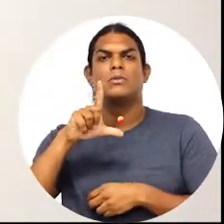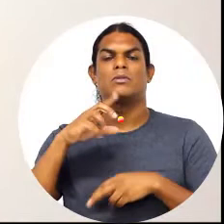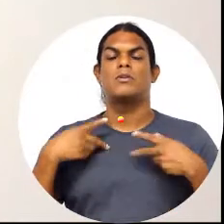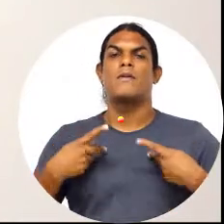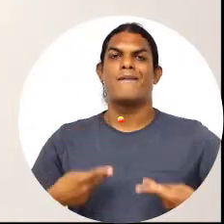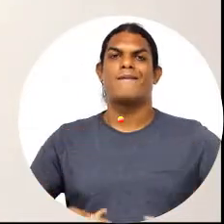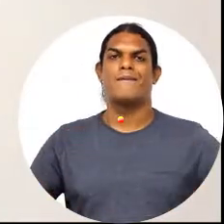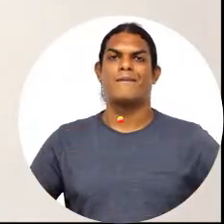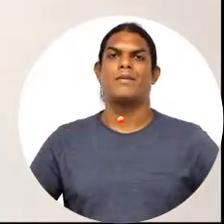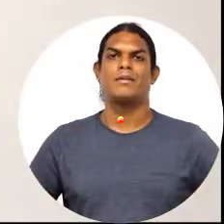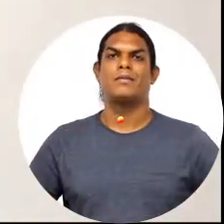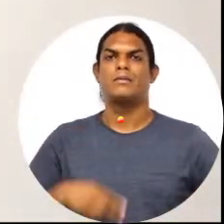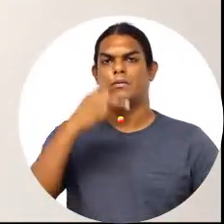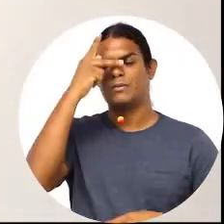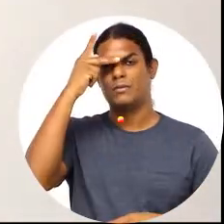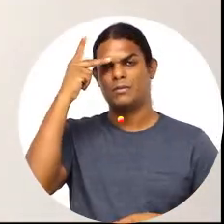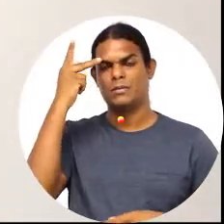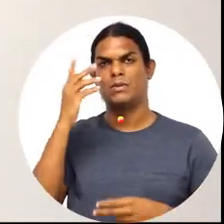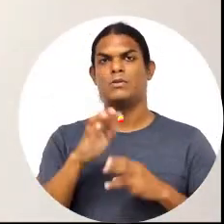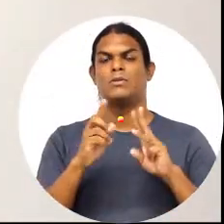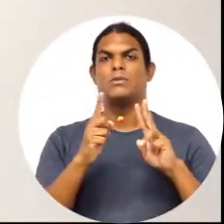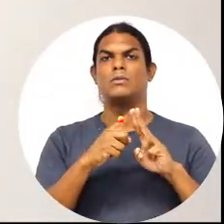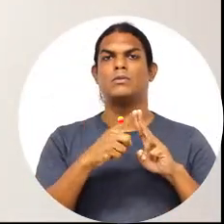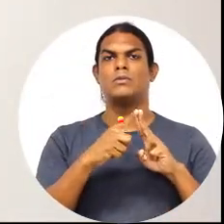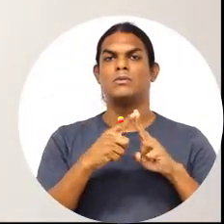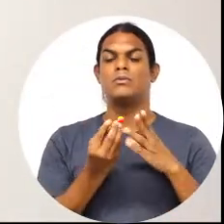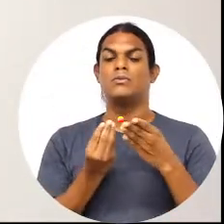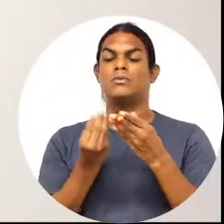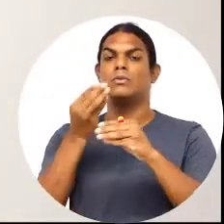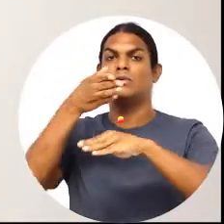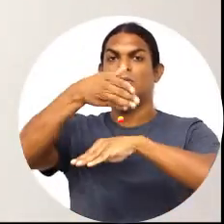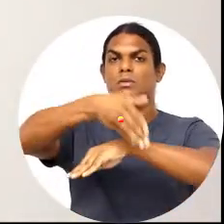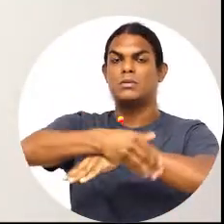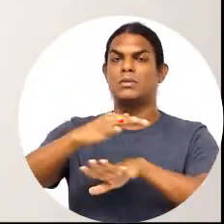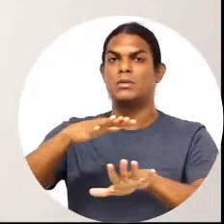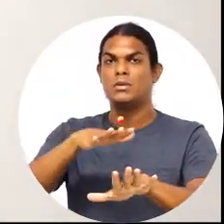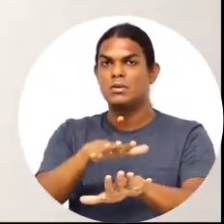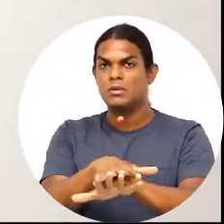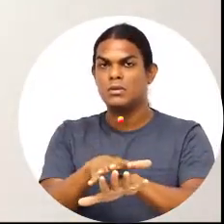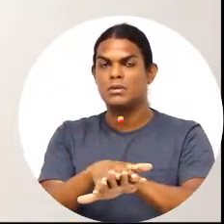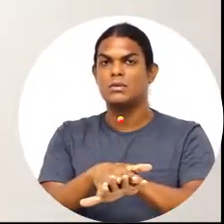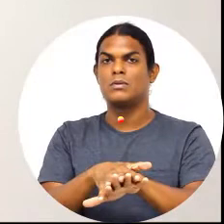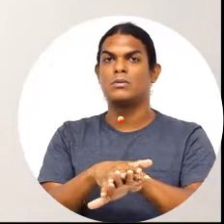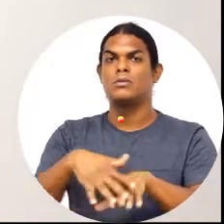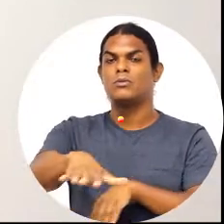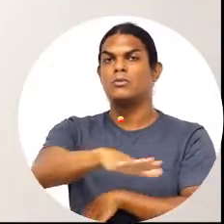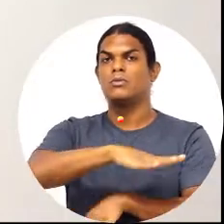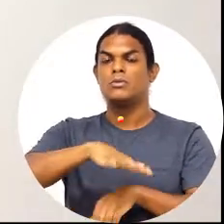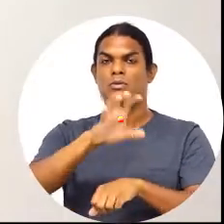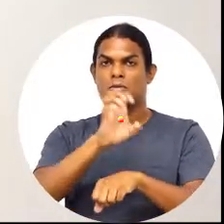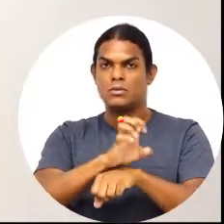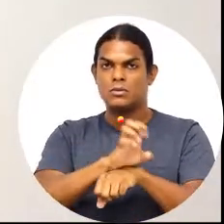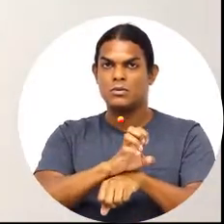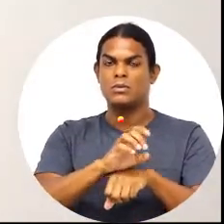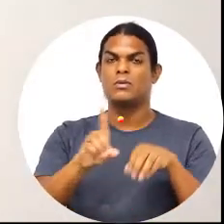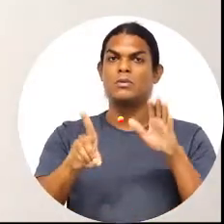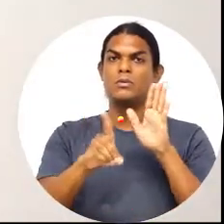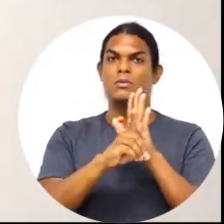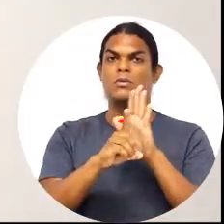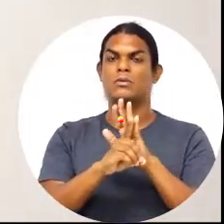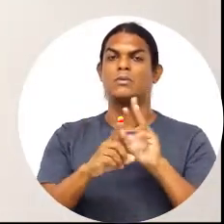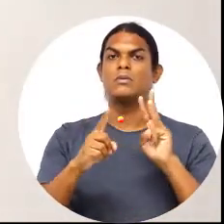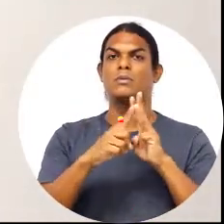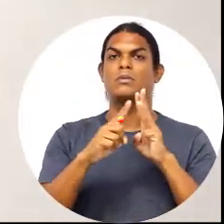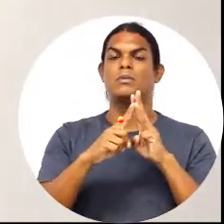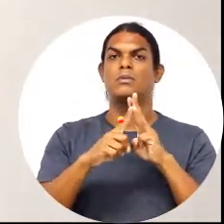Segundo, inserir esse cidadão no contexto do Estado democrático de direito. E terceiro, qualificar